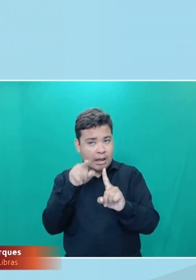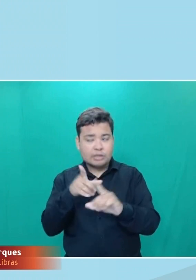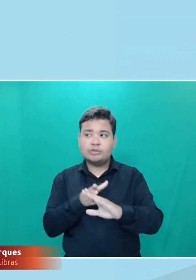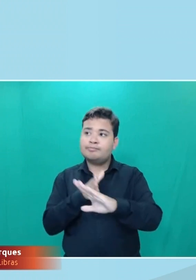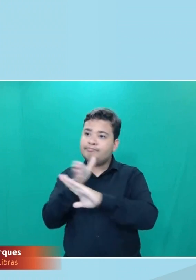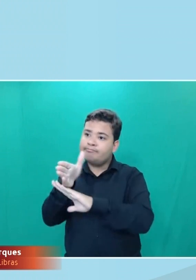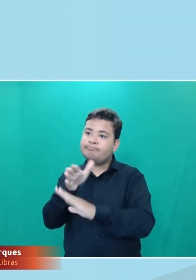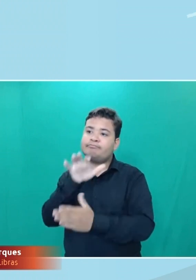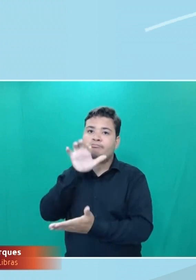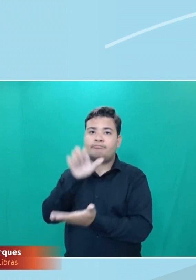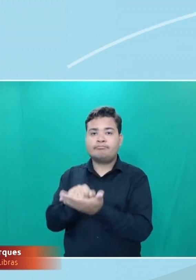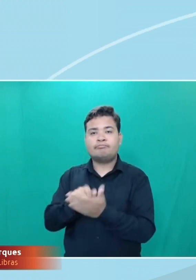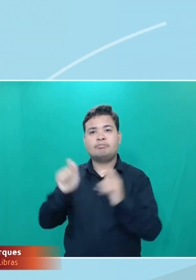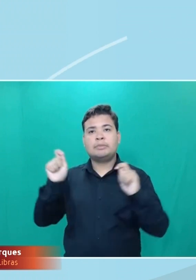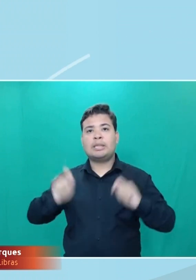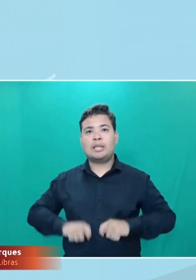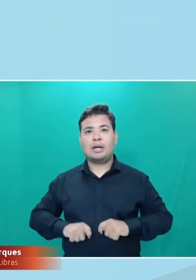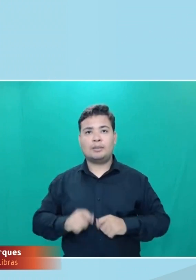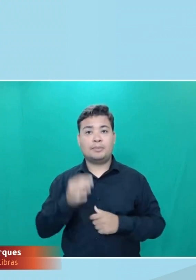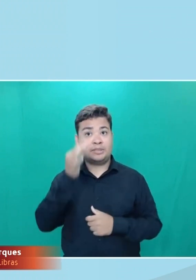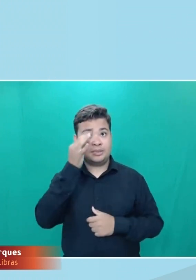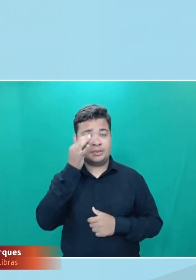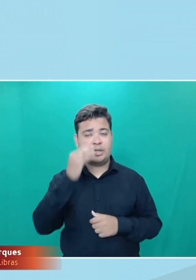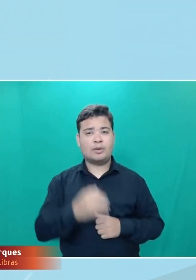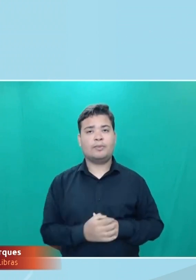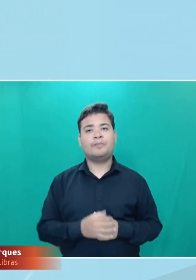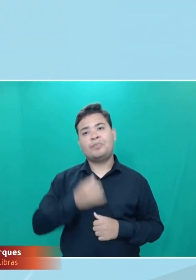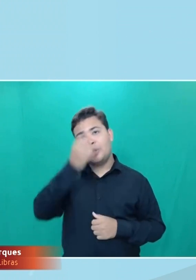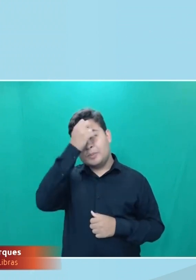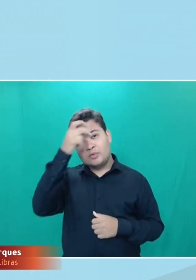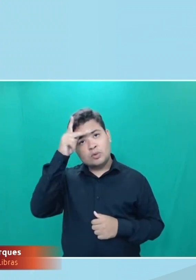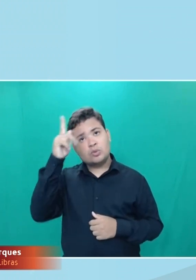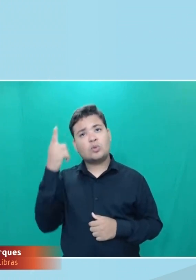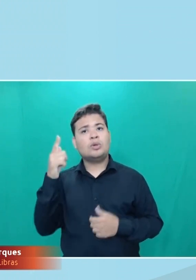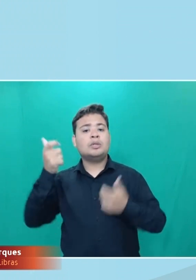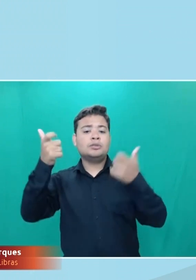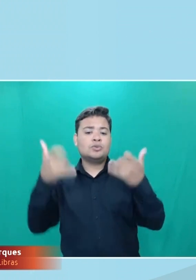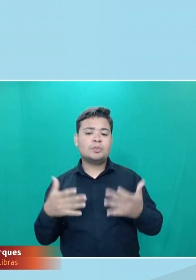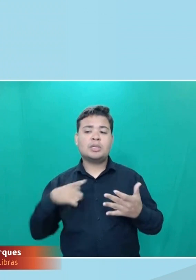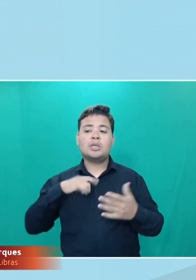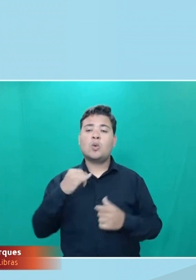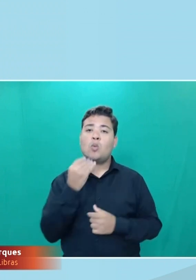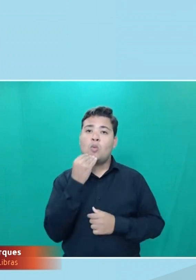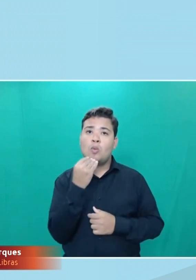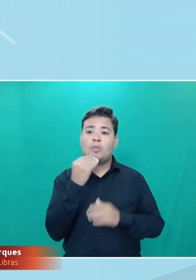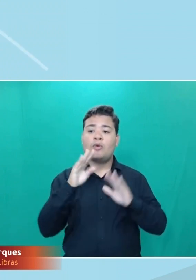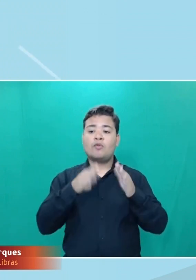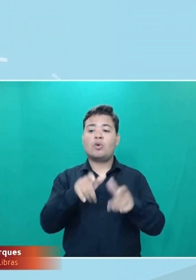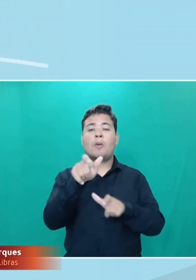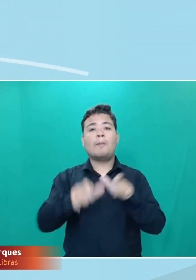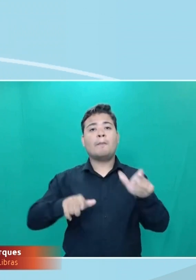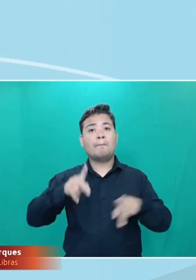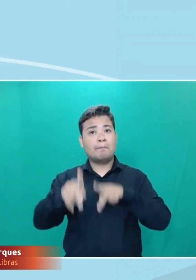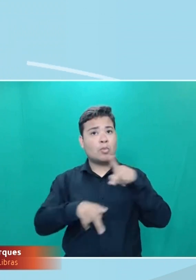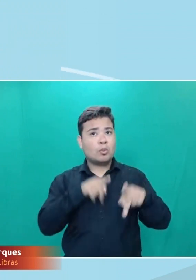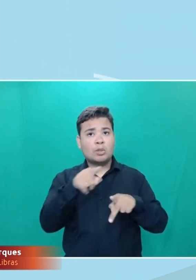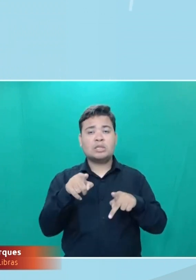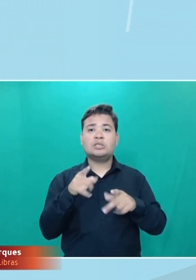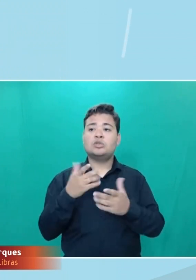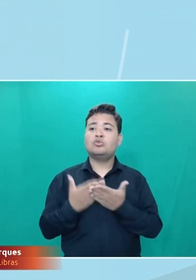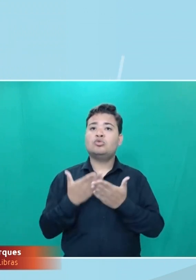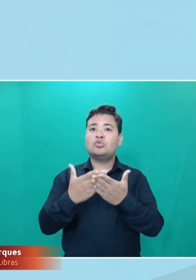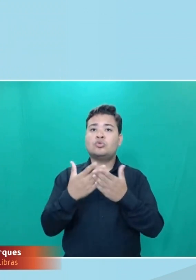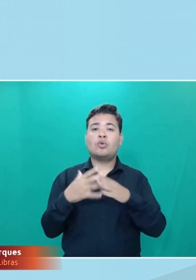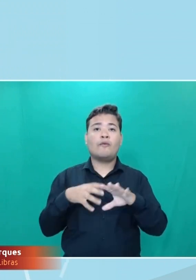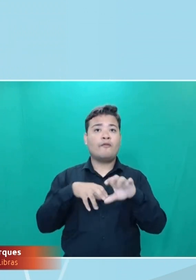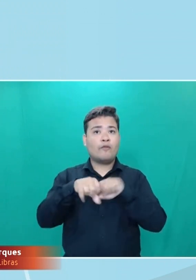modalidade, o EJA. Segundo a Prefeitura de Goiânia, as oportunidades são destinadas à população que não conseguiu finalizar os estudos na